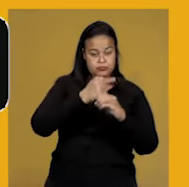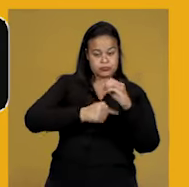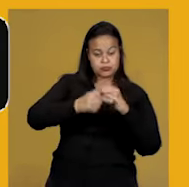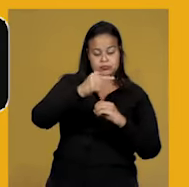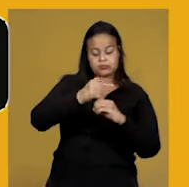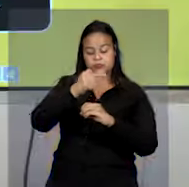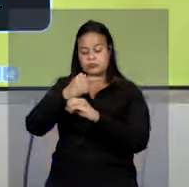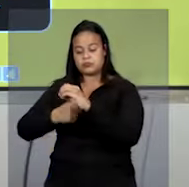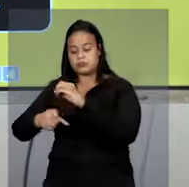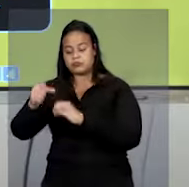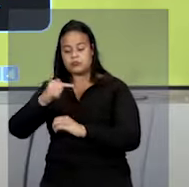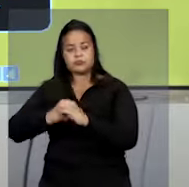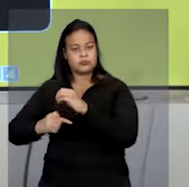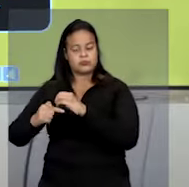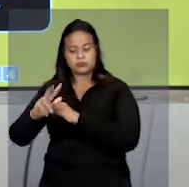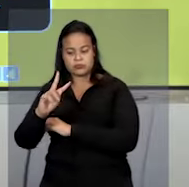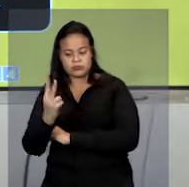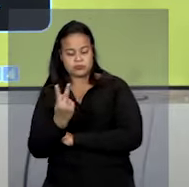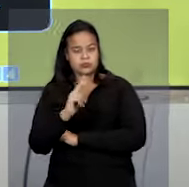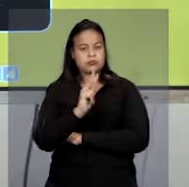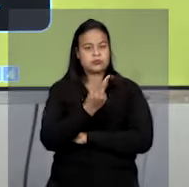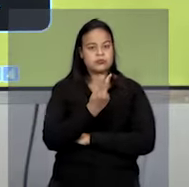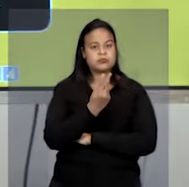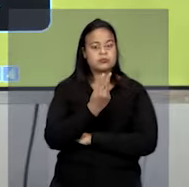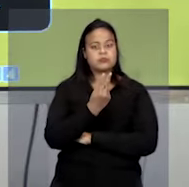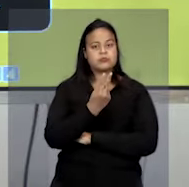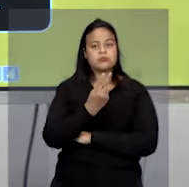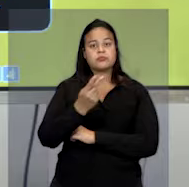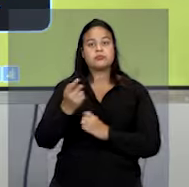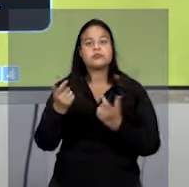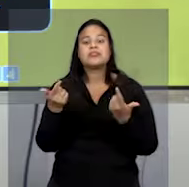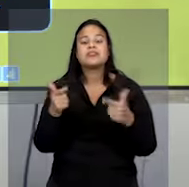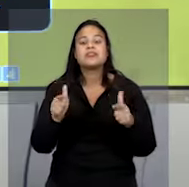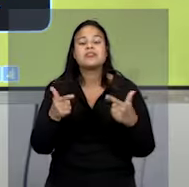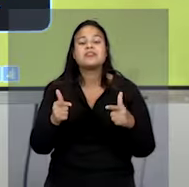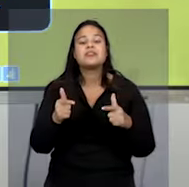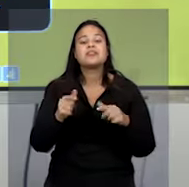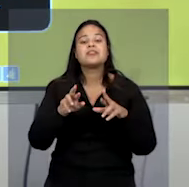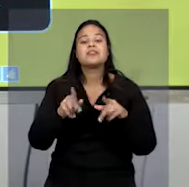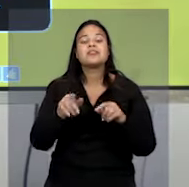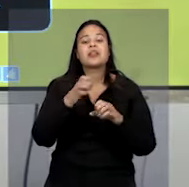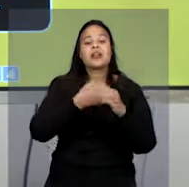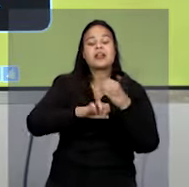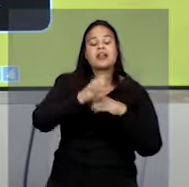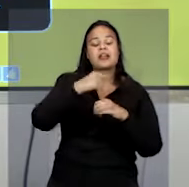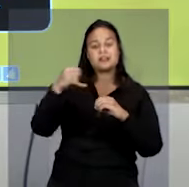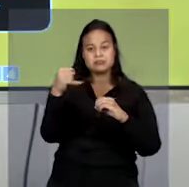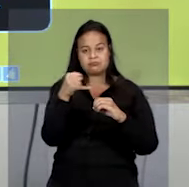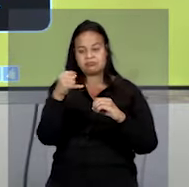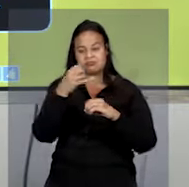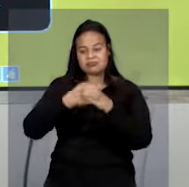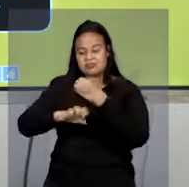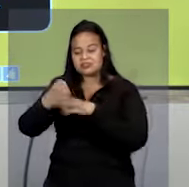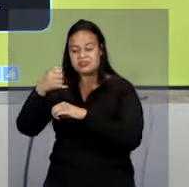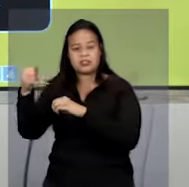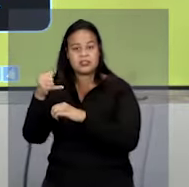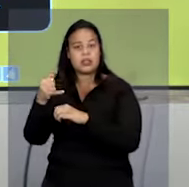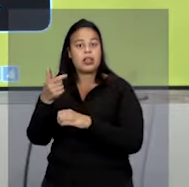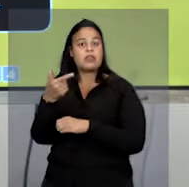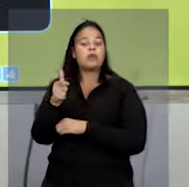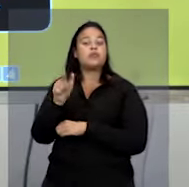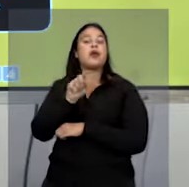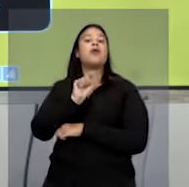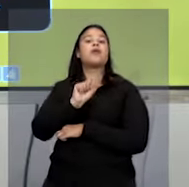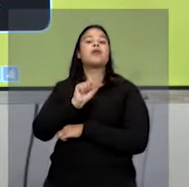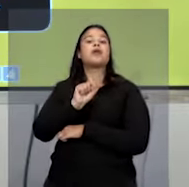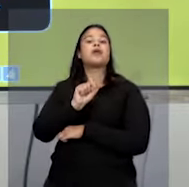hidrogênio. Eu não tenho diferença de eletronegatividade. Então, provavelmente essa molécula não vai ter polaridade. Ela